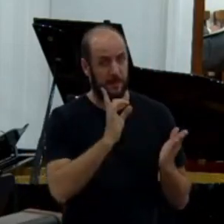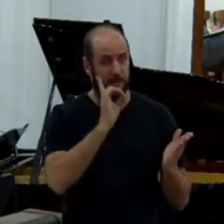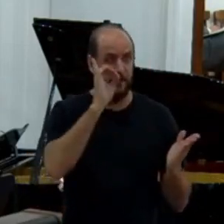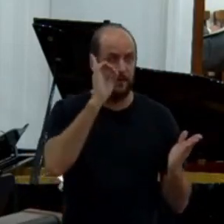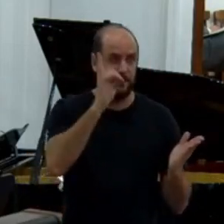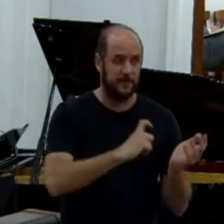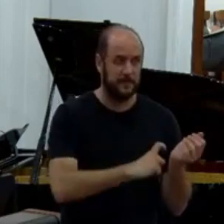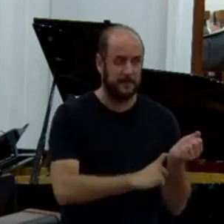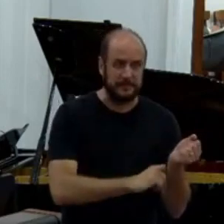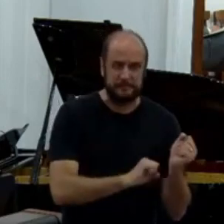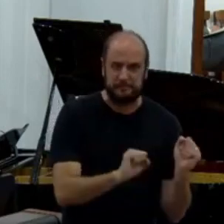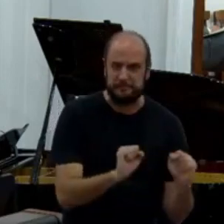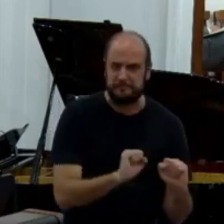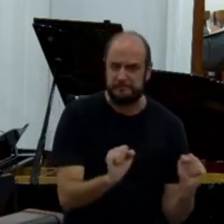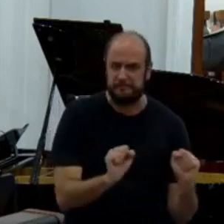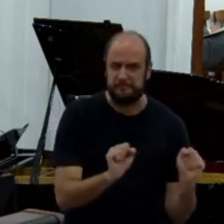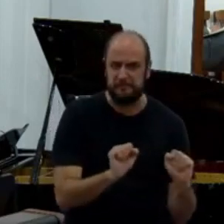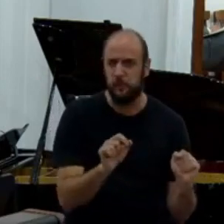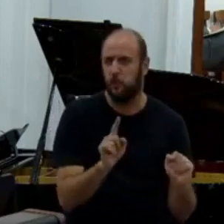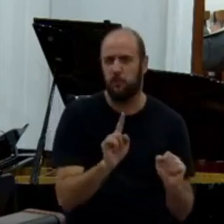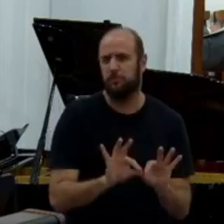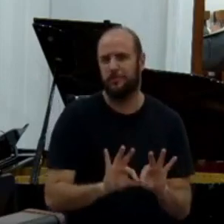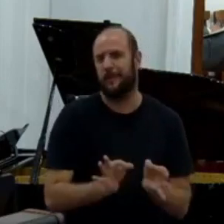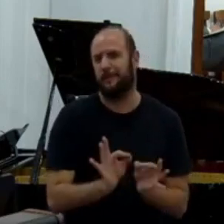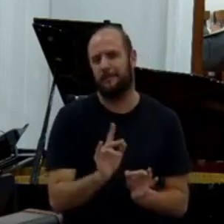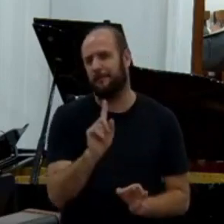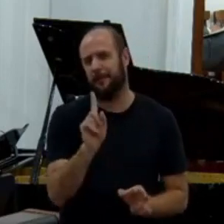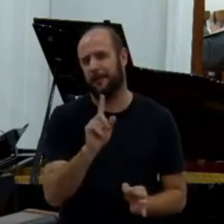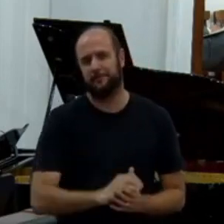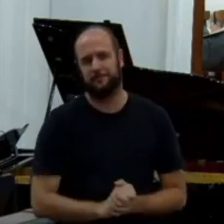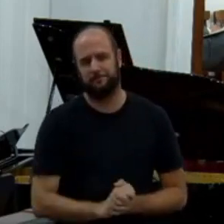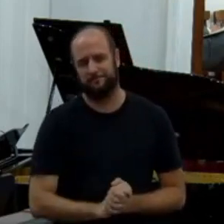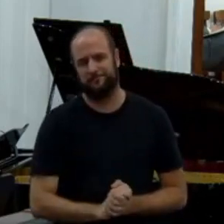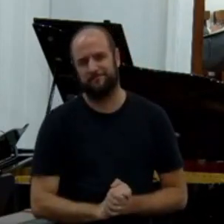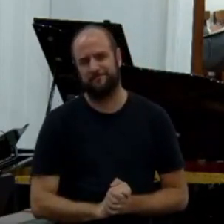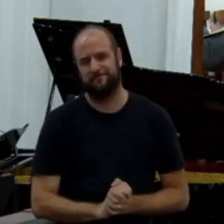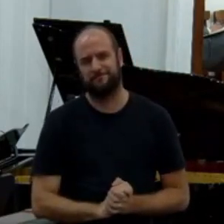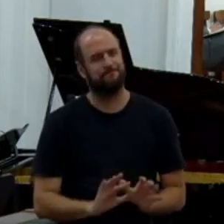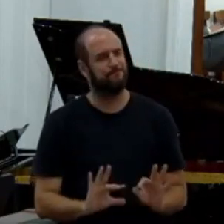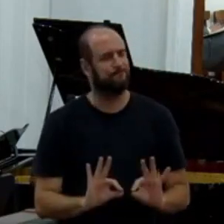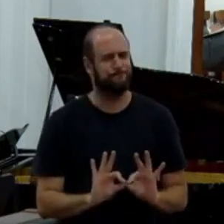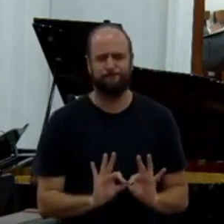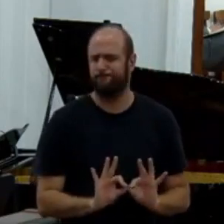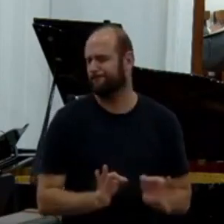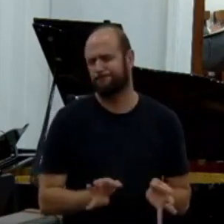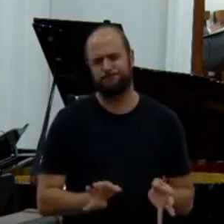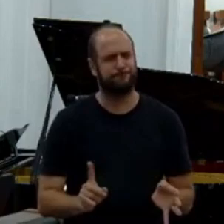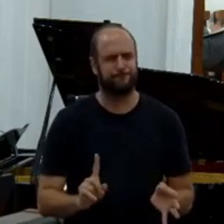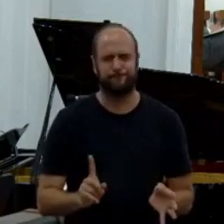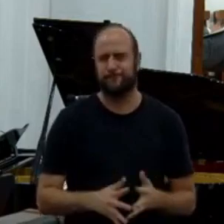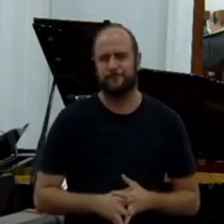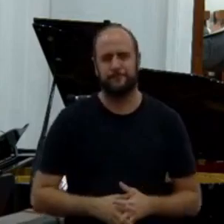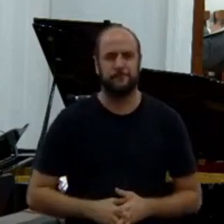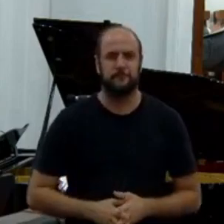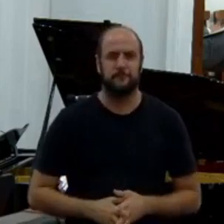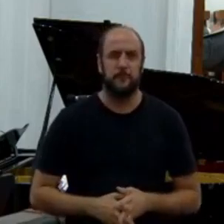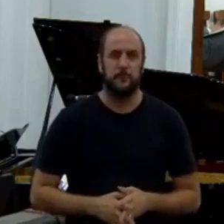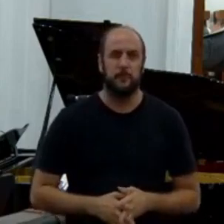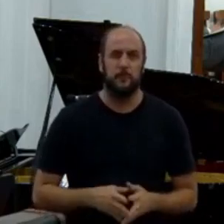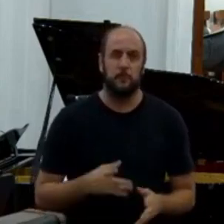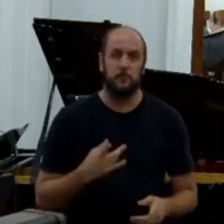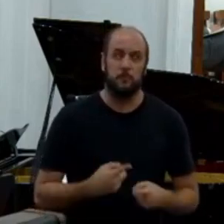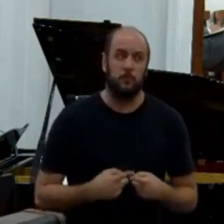a irritabilidade não é tão simples assim de ser entendida. Não é tão simples assim.